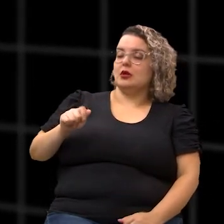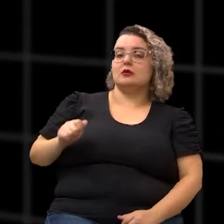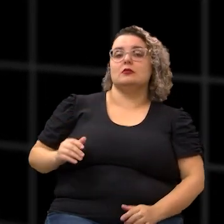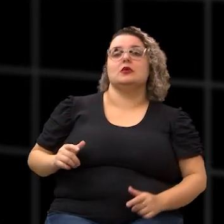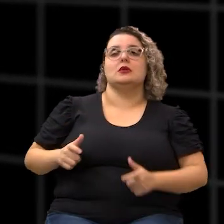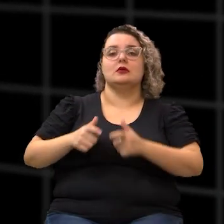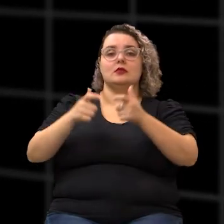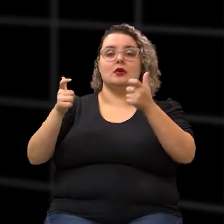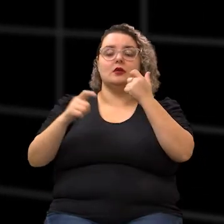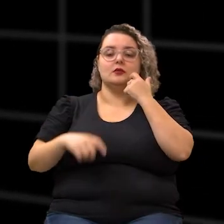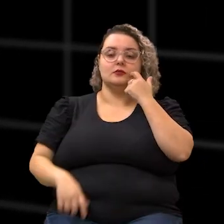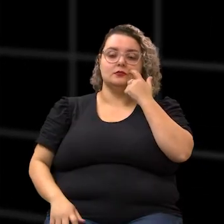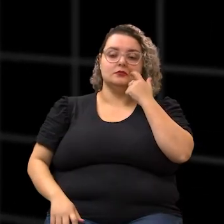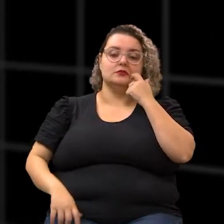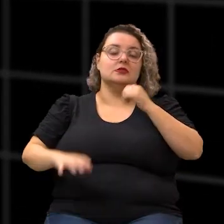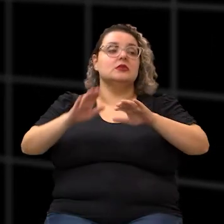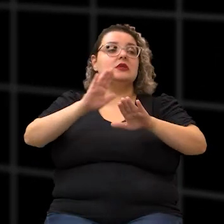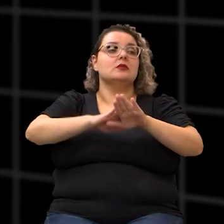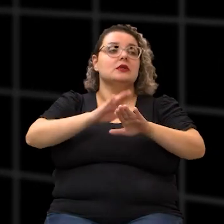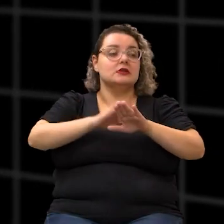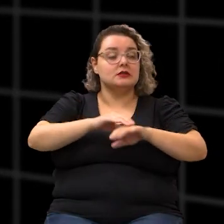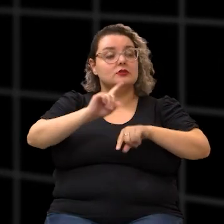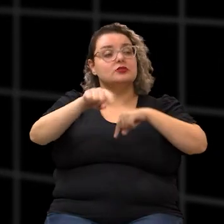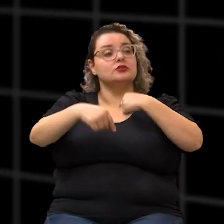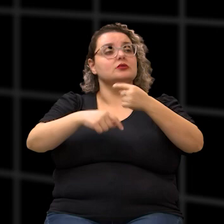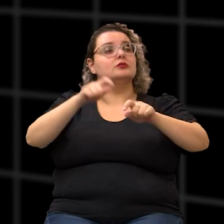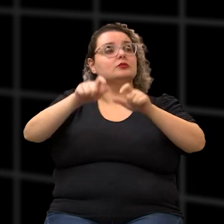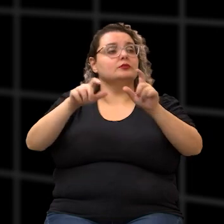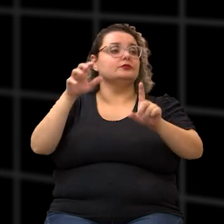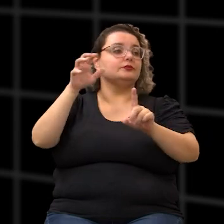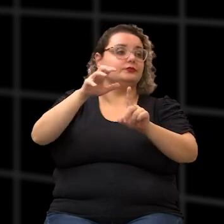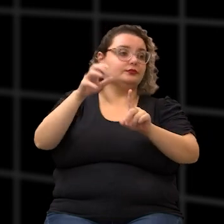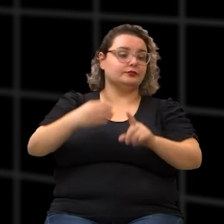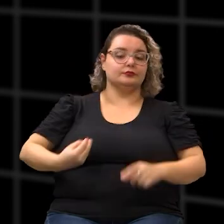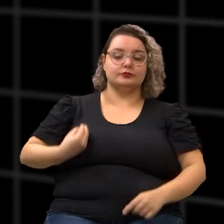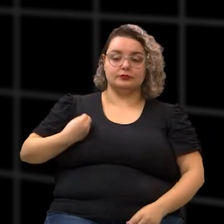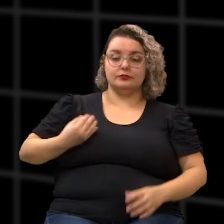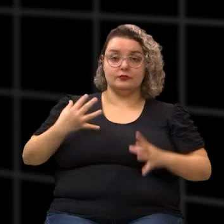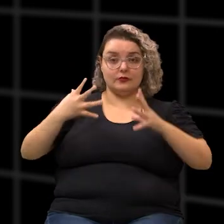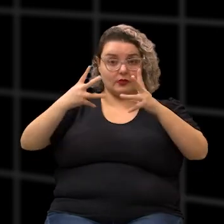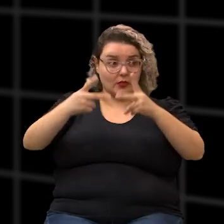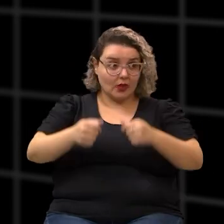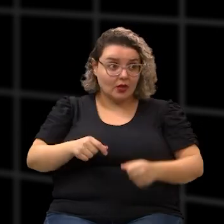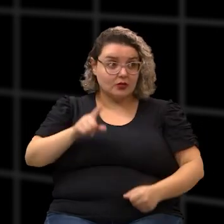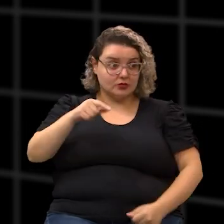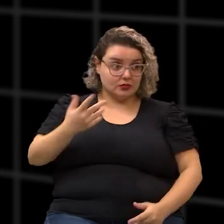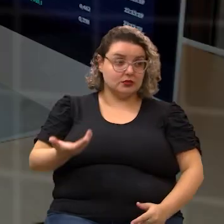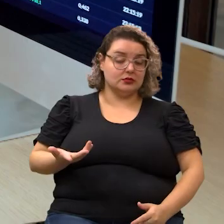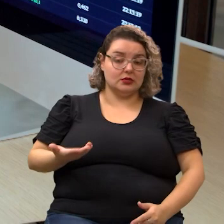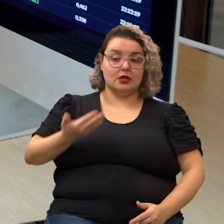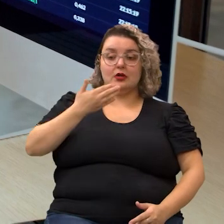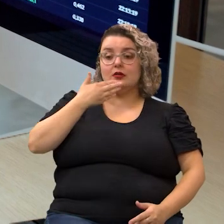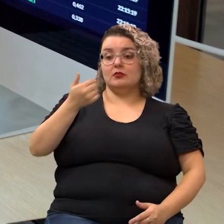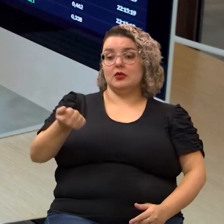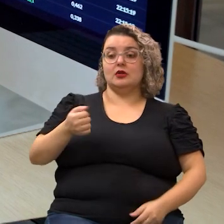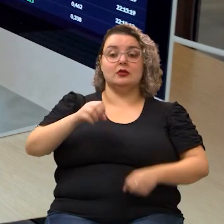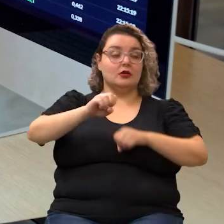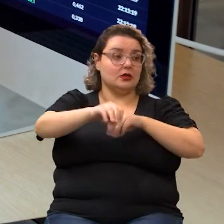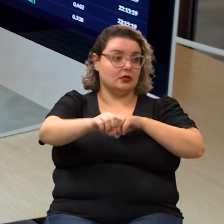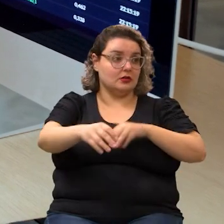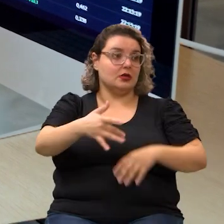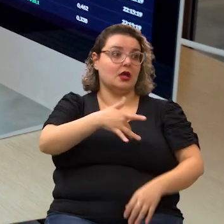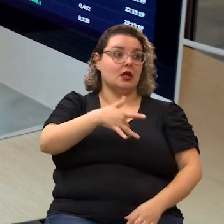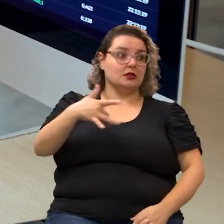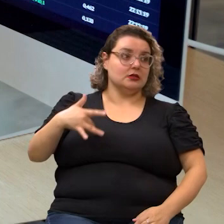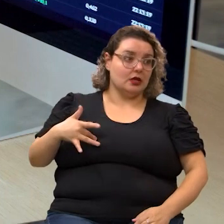alta. São ações de outras pessoas que refletem na vida de todo mundo, ou seja, melhora a educação,